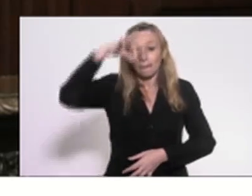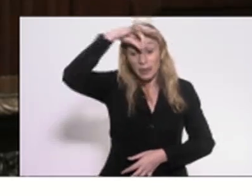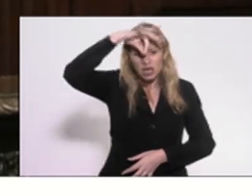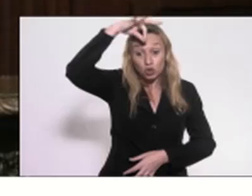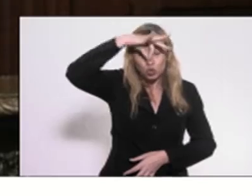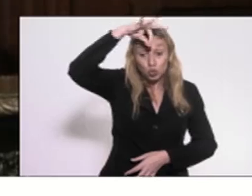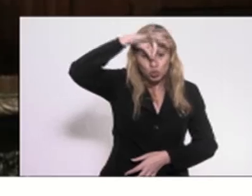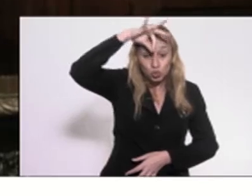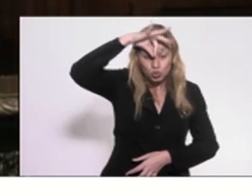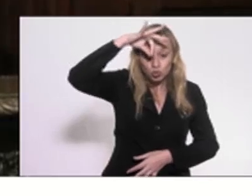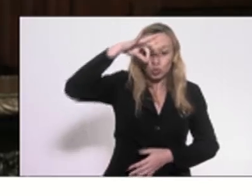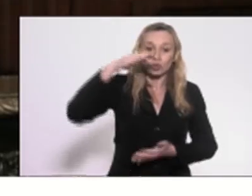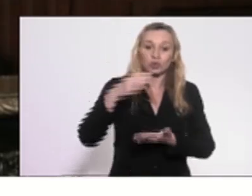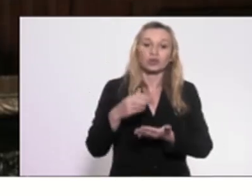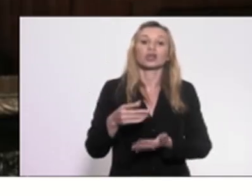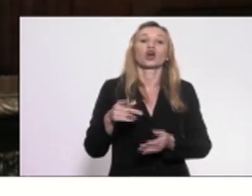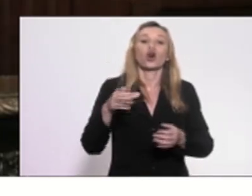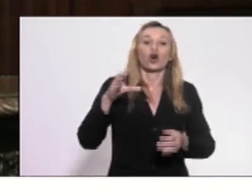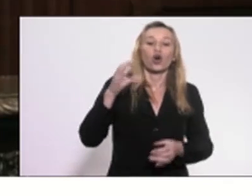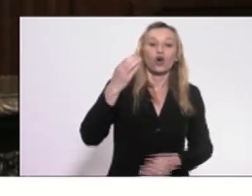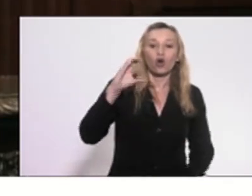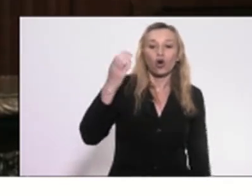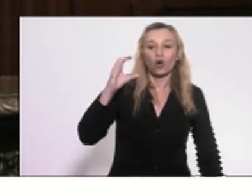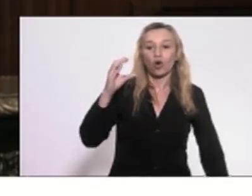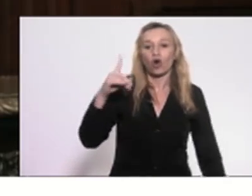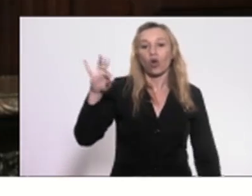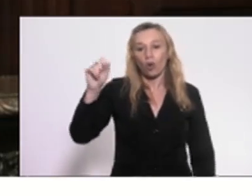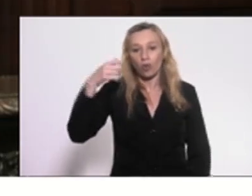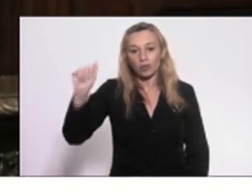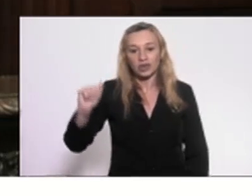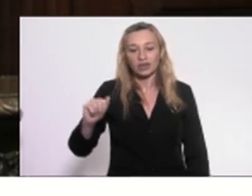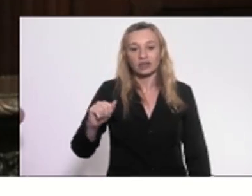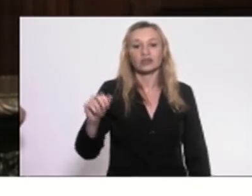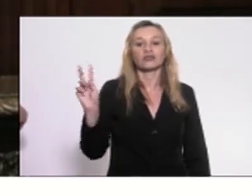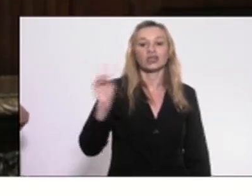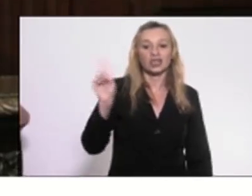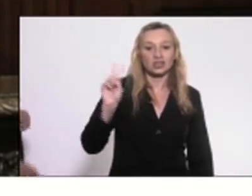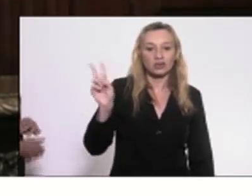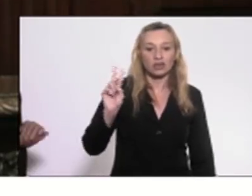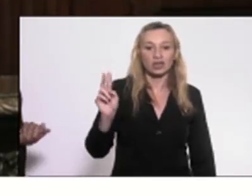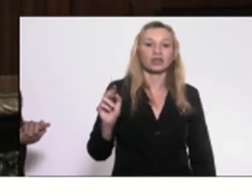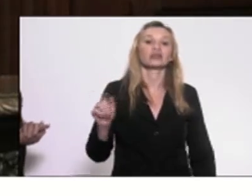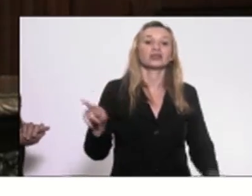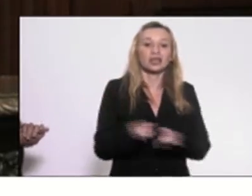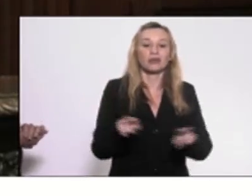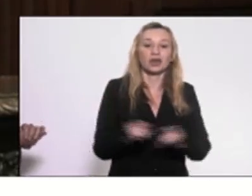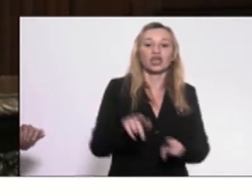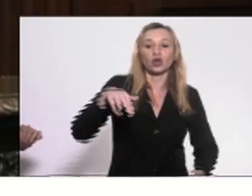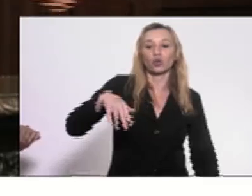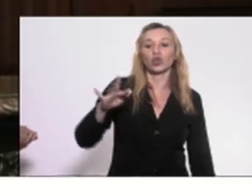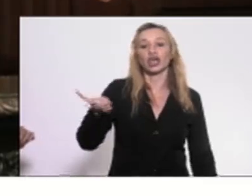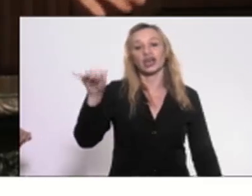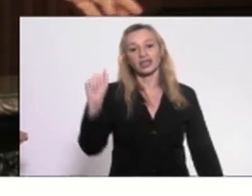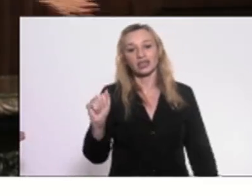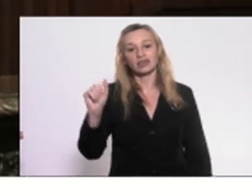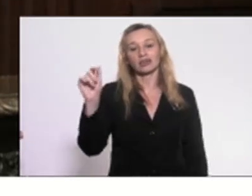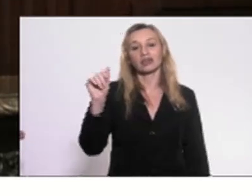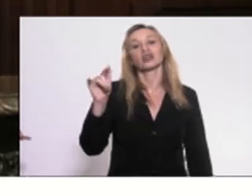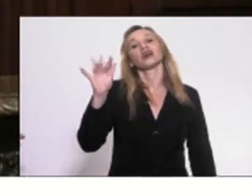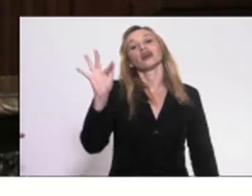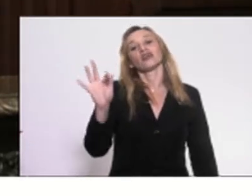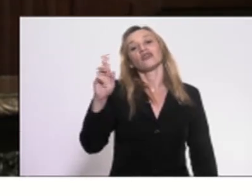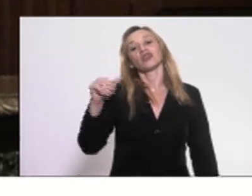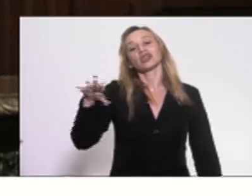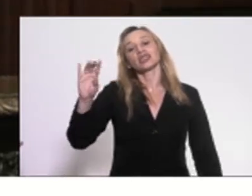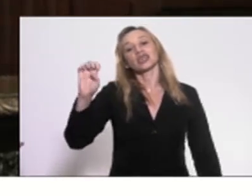divisa, tem lá a Colômbia, Venezuela, tem até a Guiana Francesa, onde tem